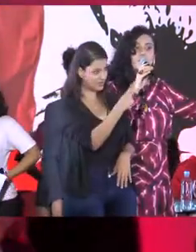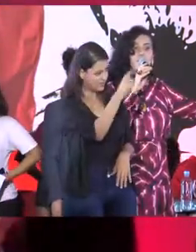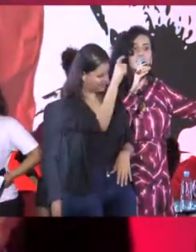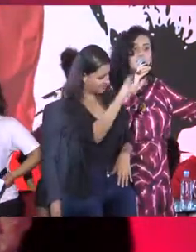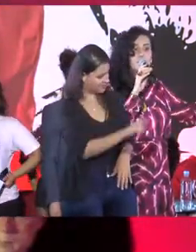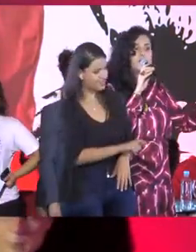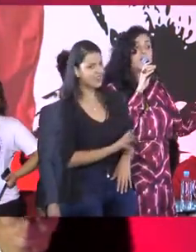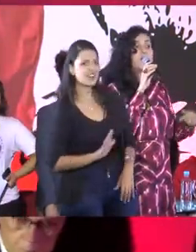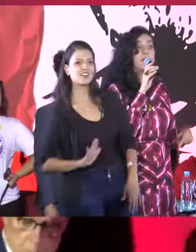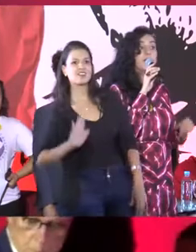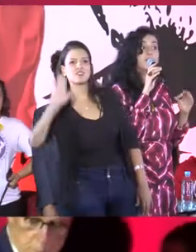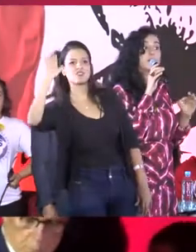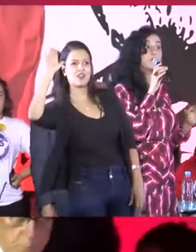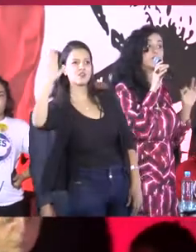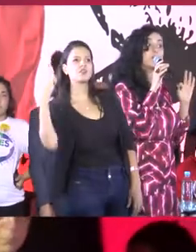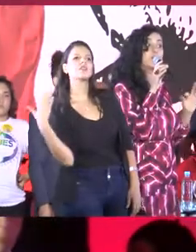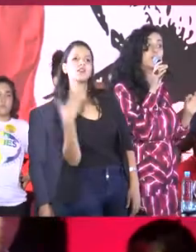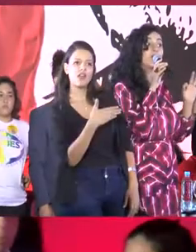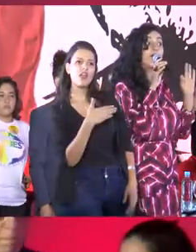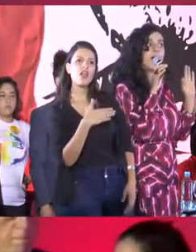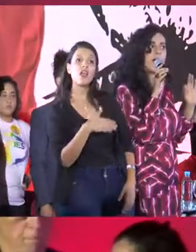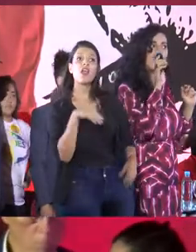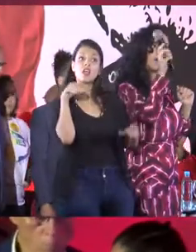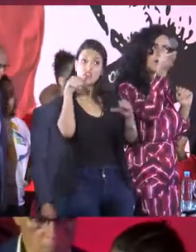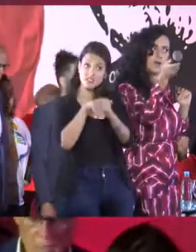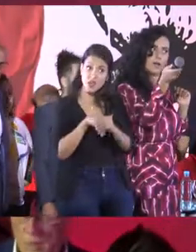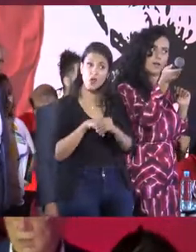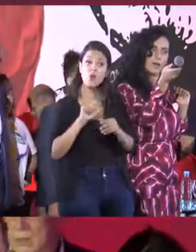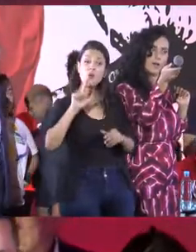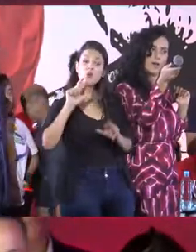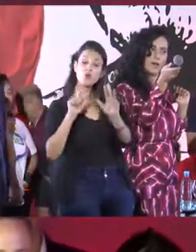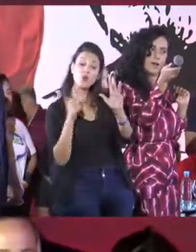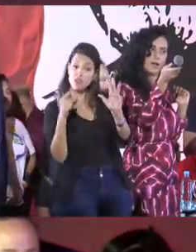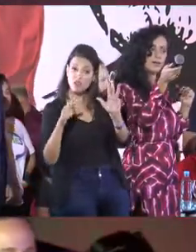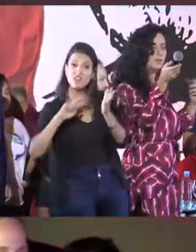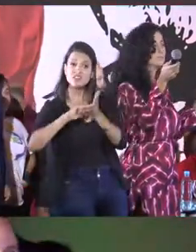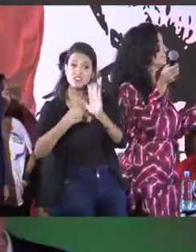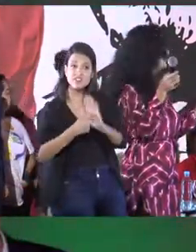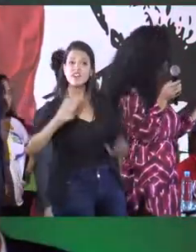E, afinal de contas, eleição sem Lula é?